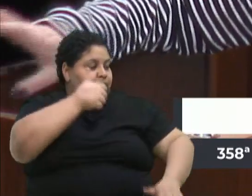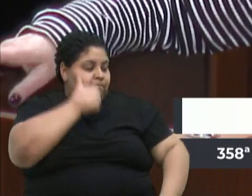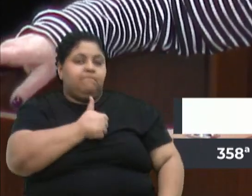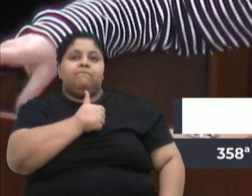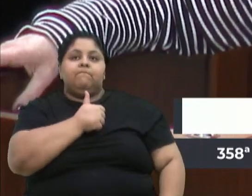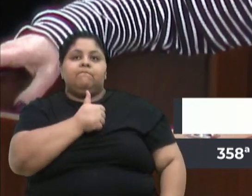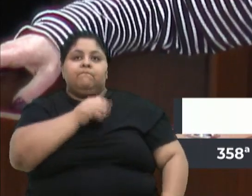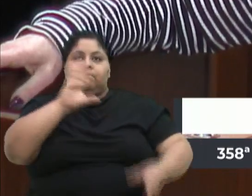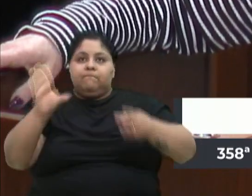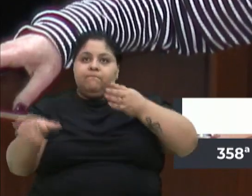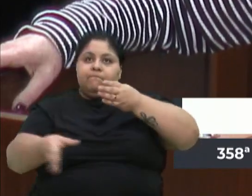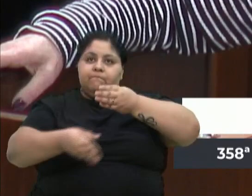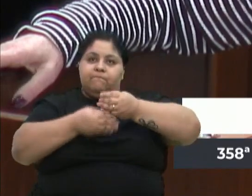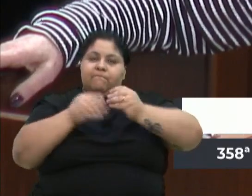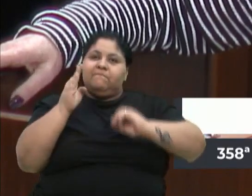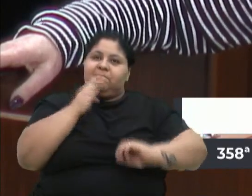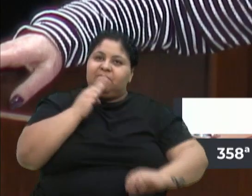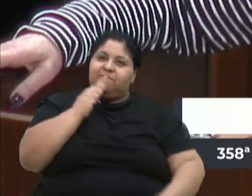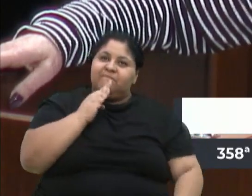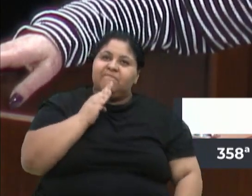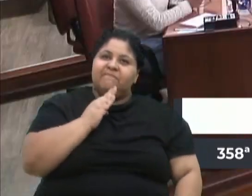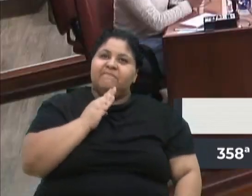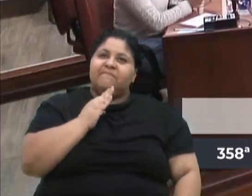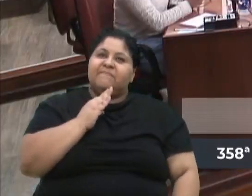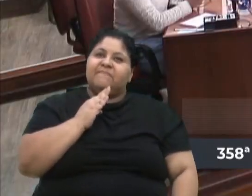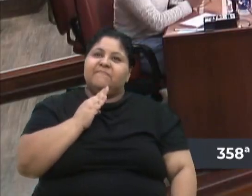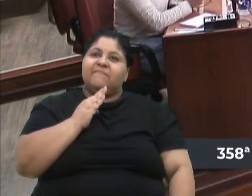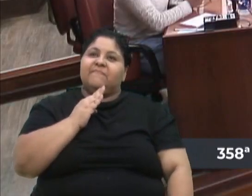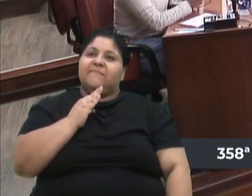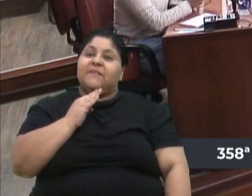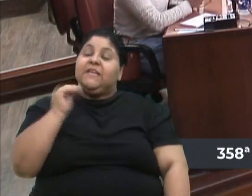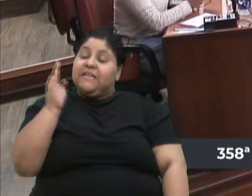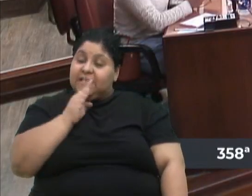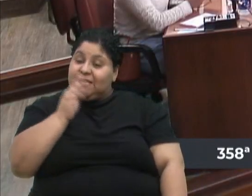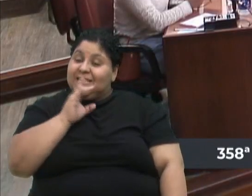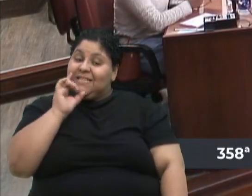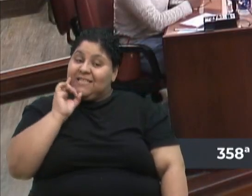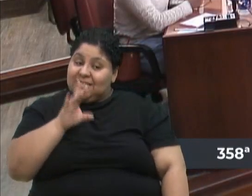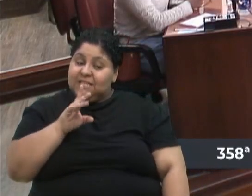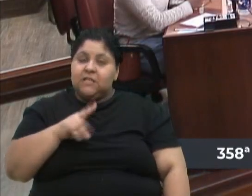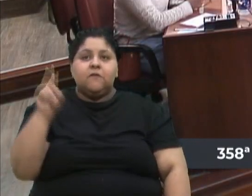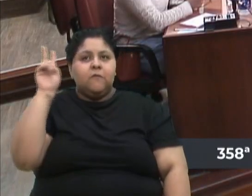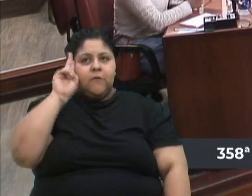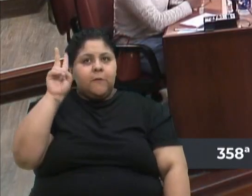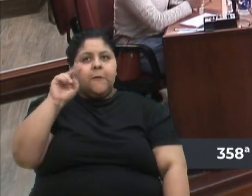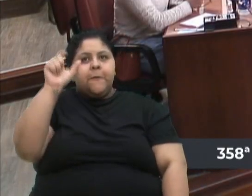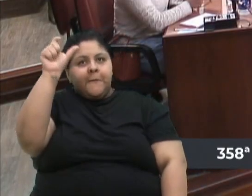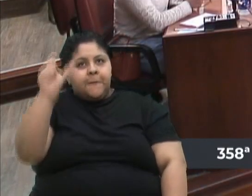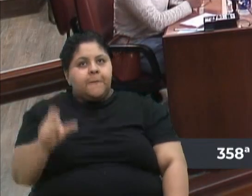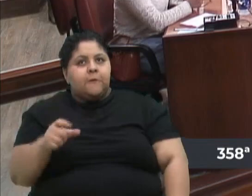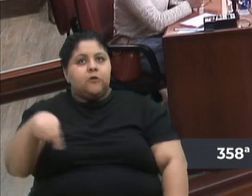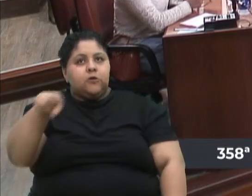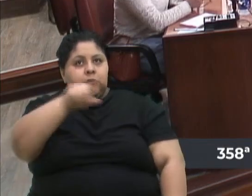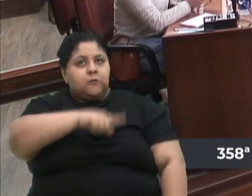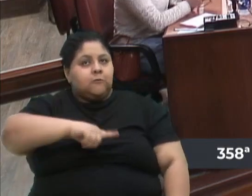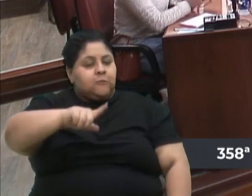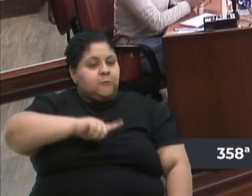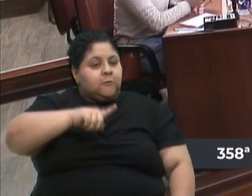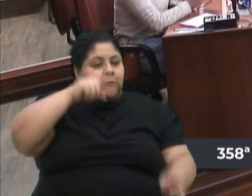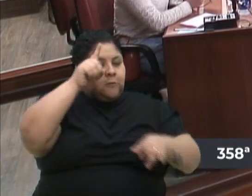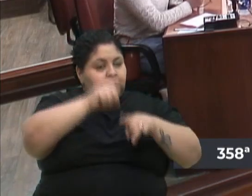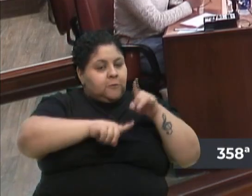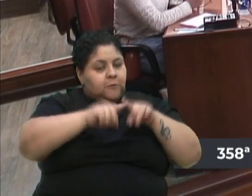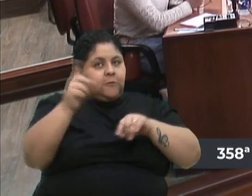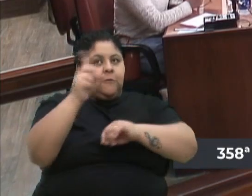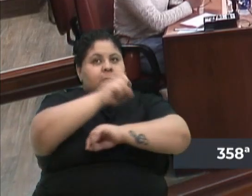Sua parte rapidinho, vereadora. Bem rapidinho, então, só para relembrar as pessoas, né, que nós teremos uma atividade dia